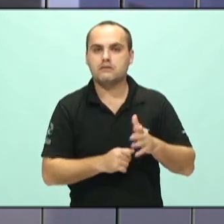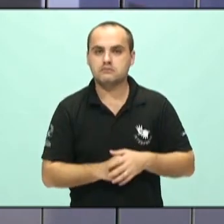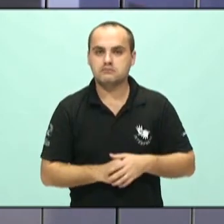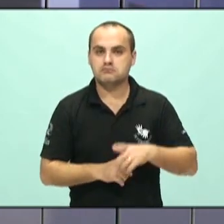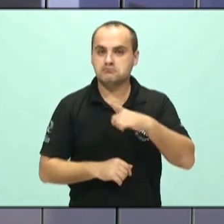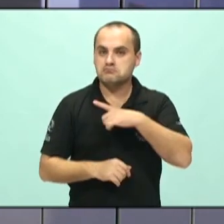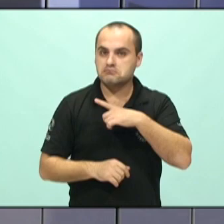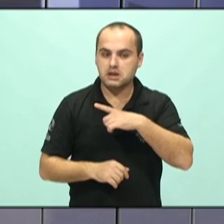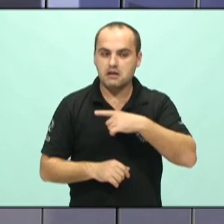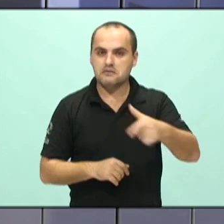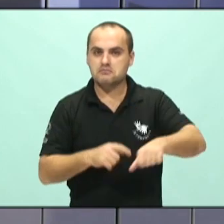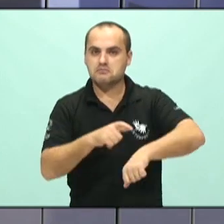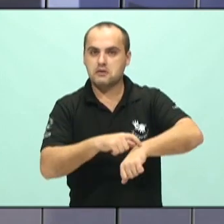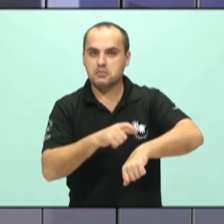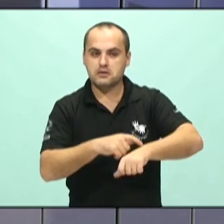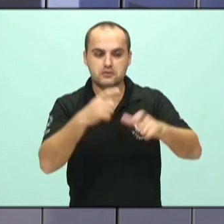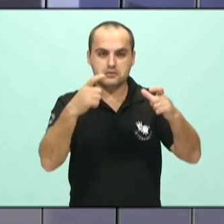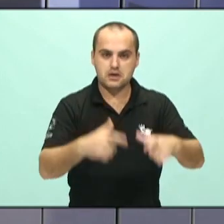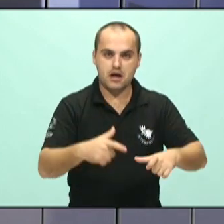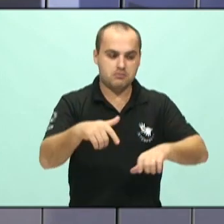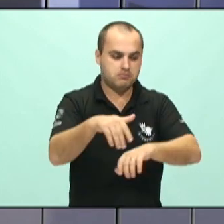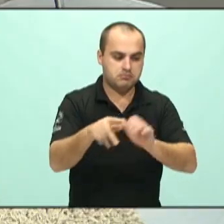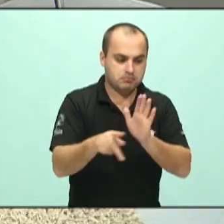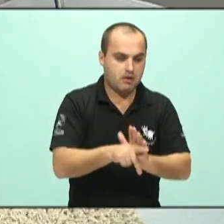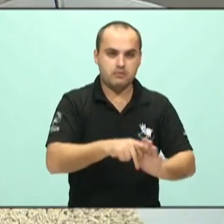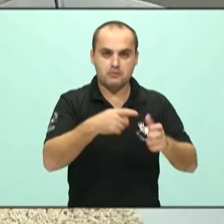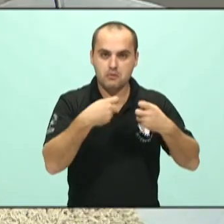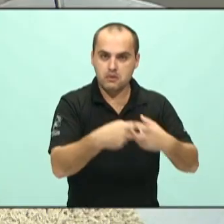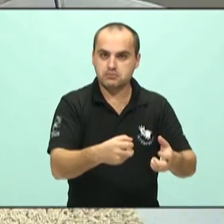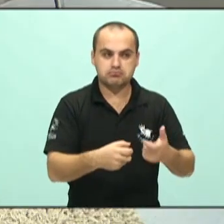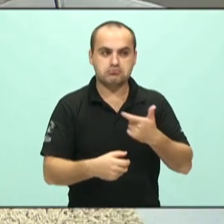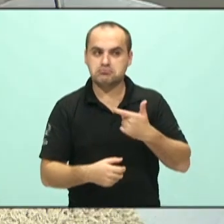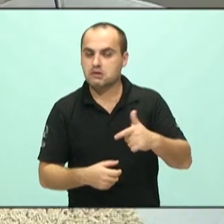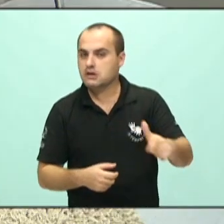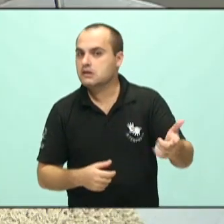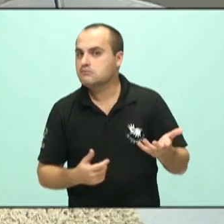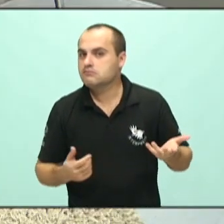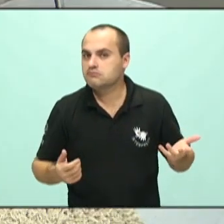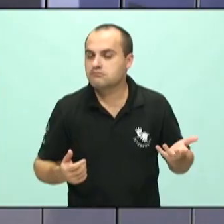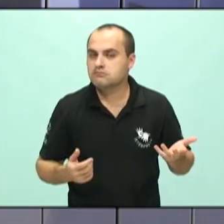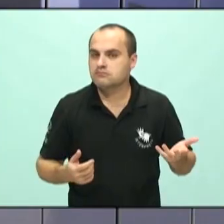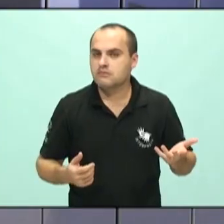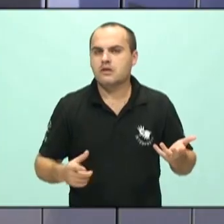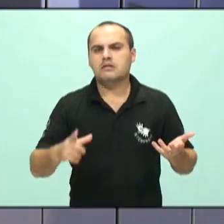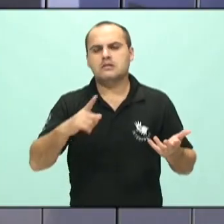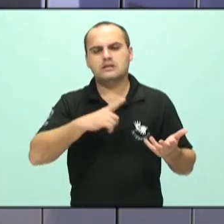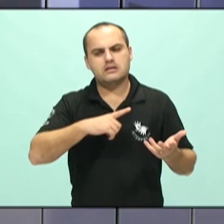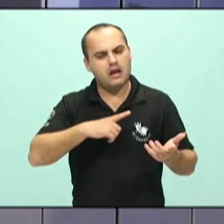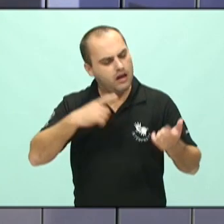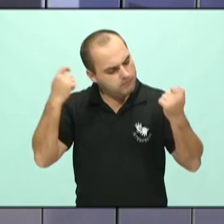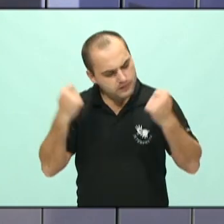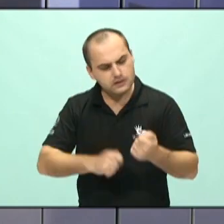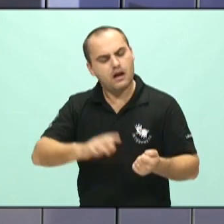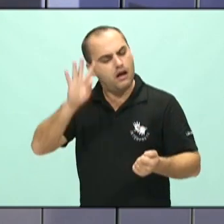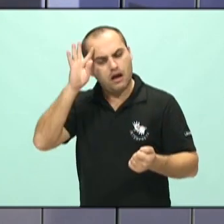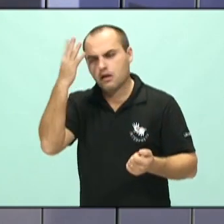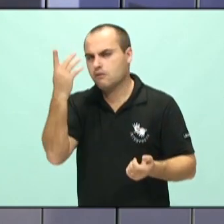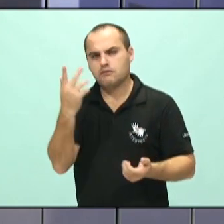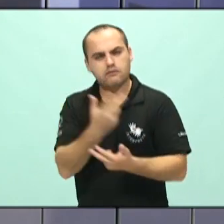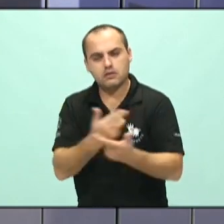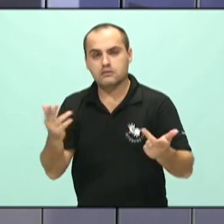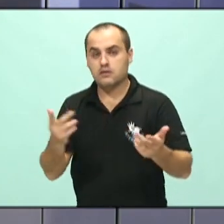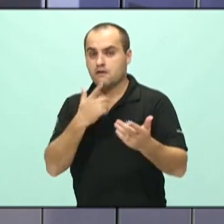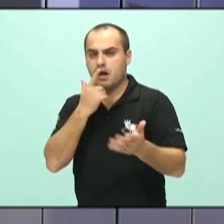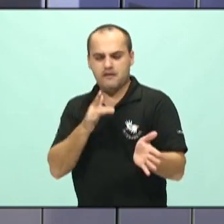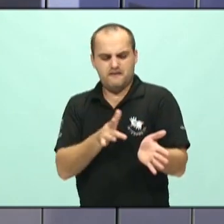foi feito local de passagem para o ônibus? Não. Entendes? Então, assim, a gente tem muito que resolver. Quando eu falo fingimento,